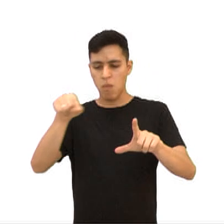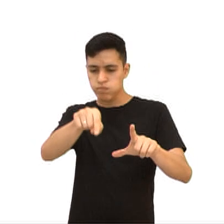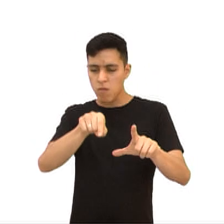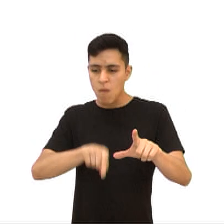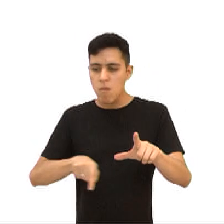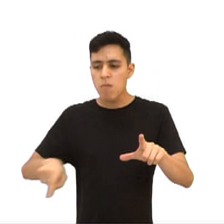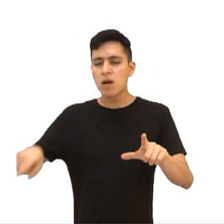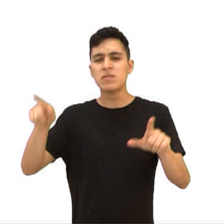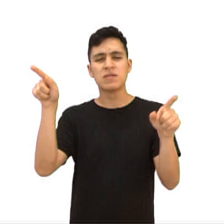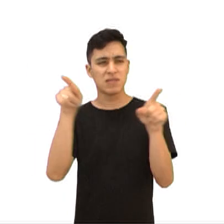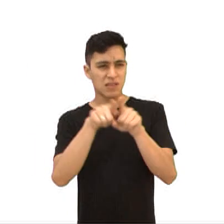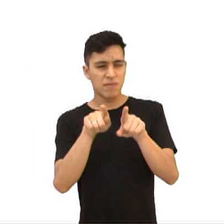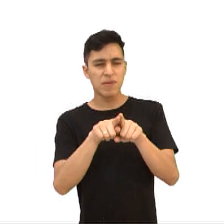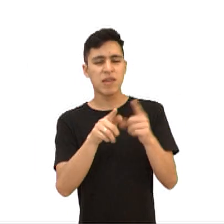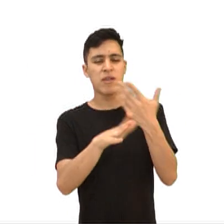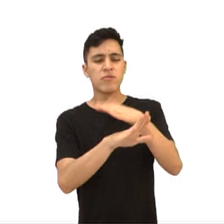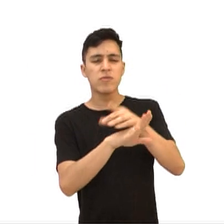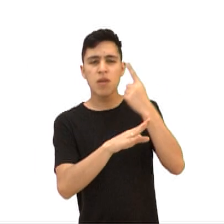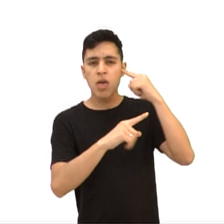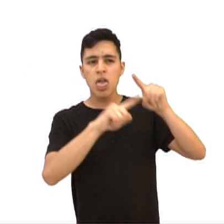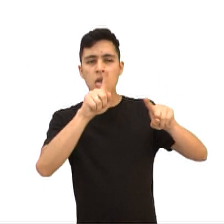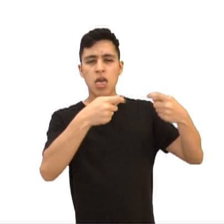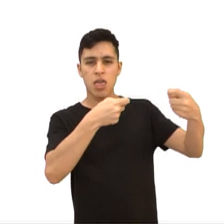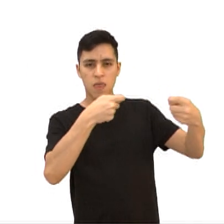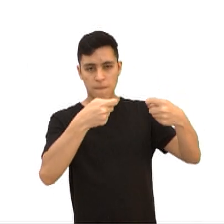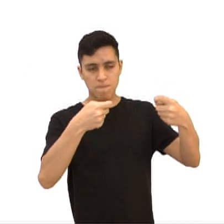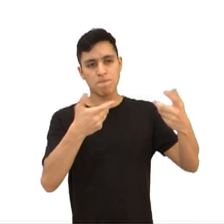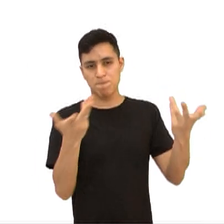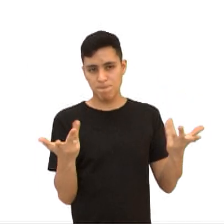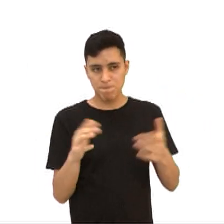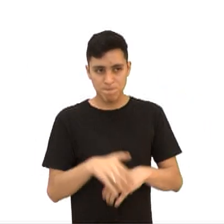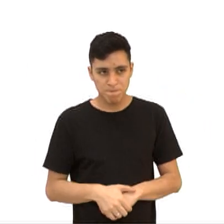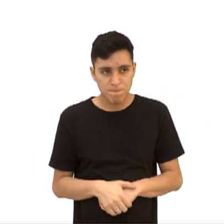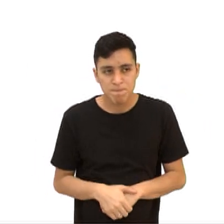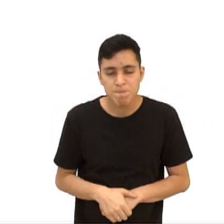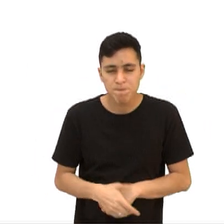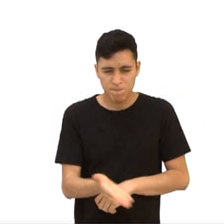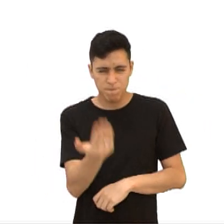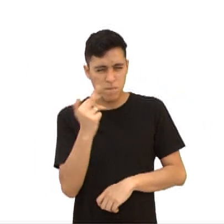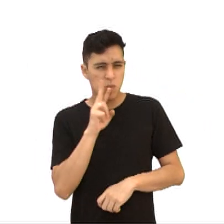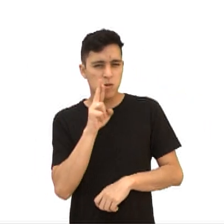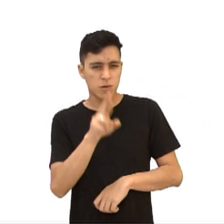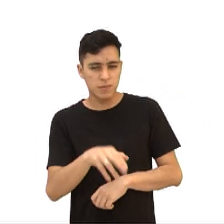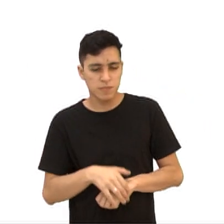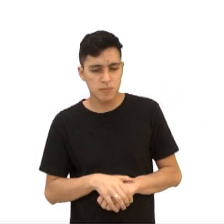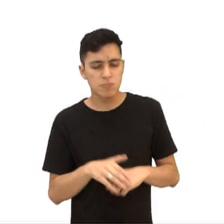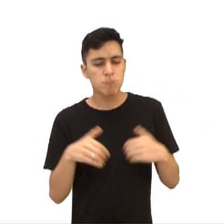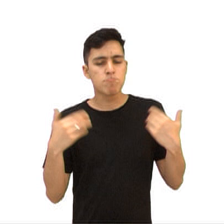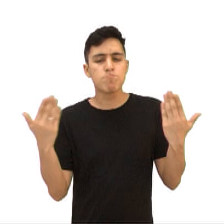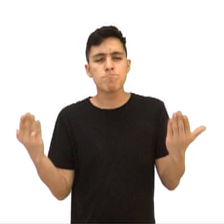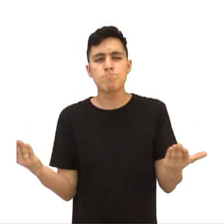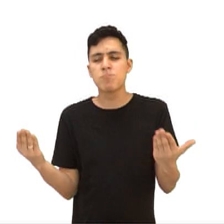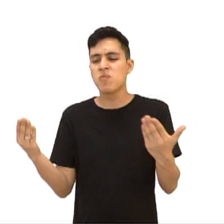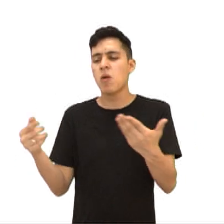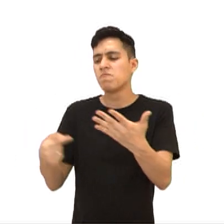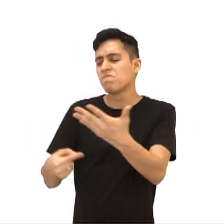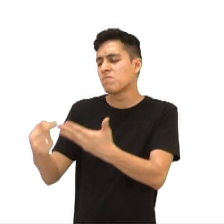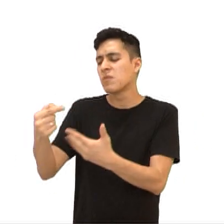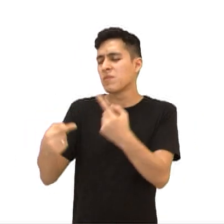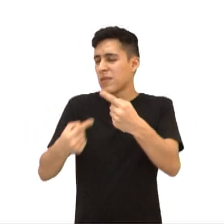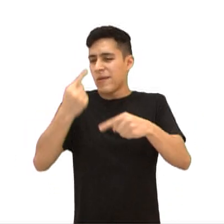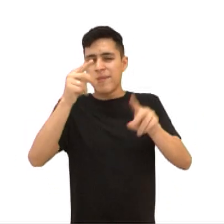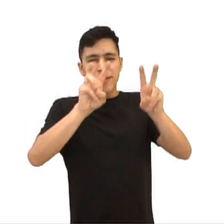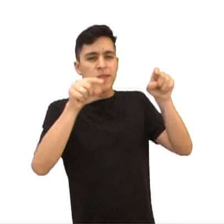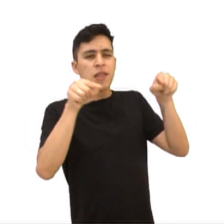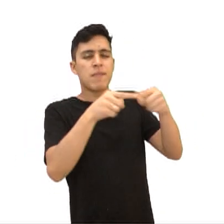que também faz toda essa equalização. Então vamos responder. Qual ferramenta instrumento musical não é utilizada para fazer